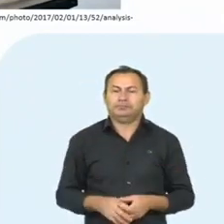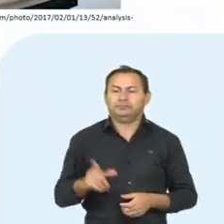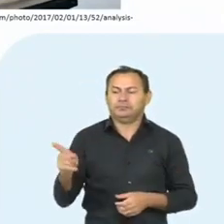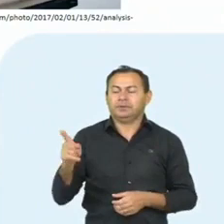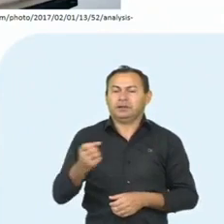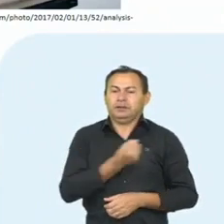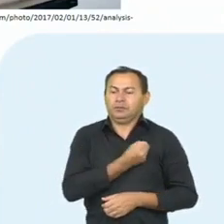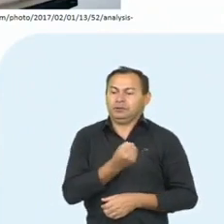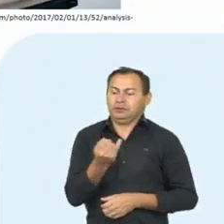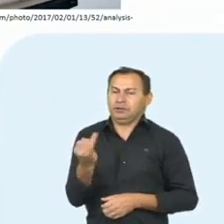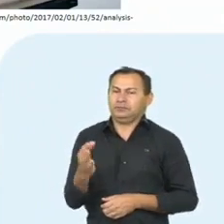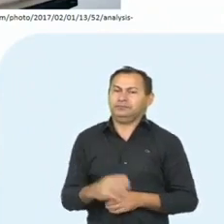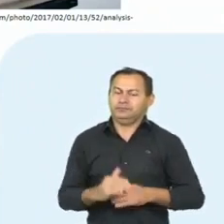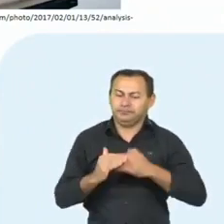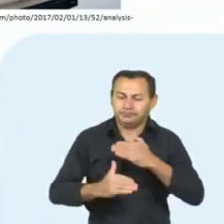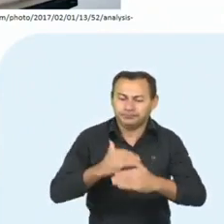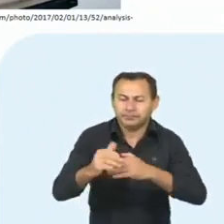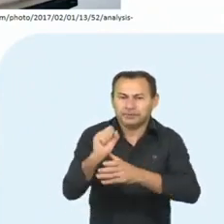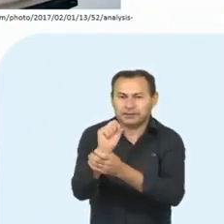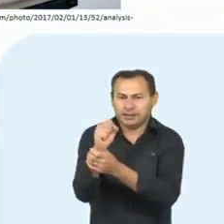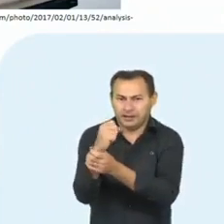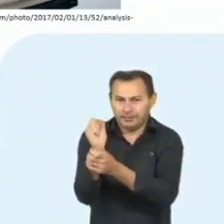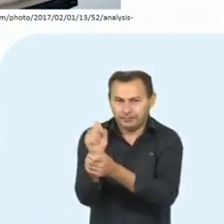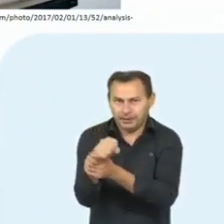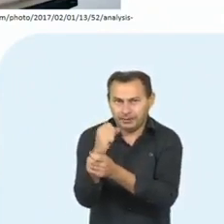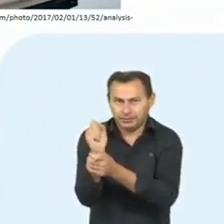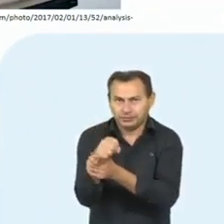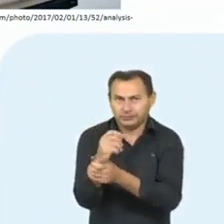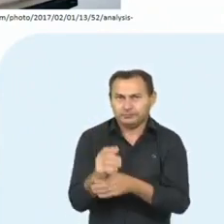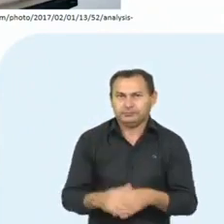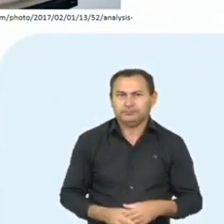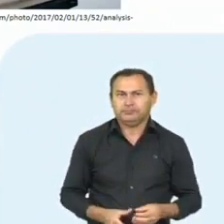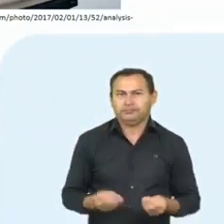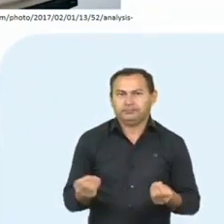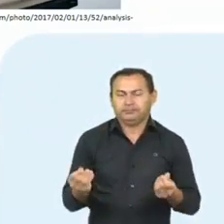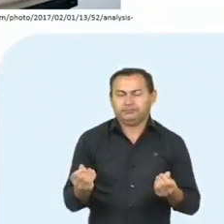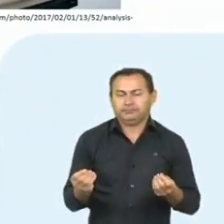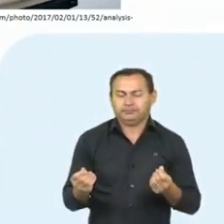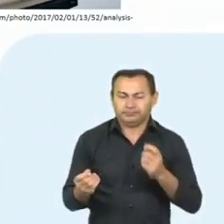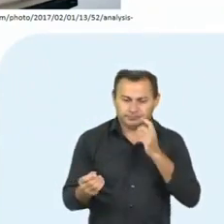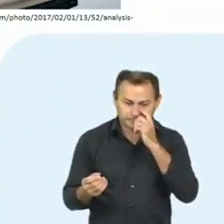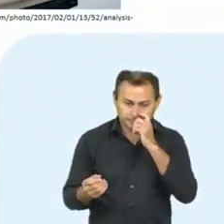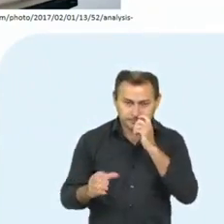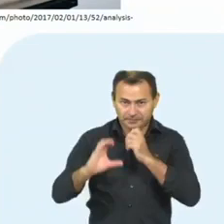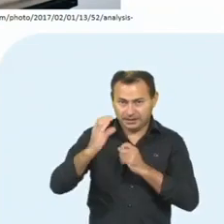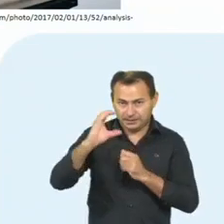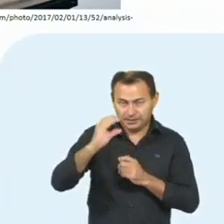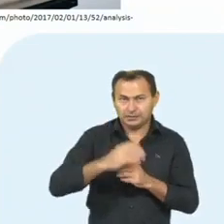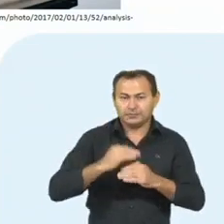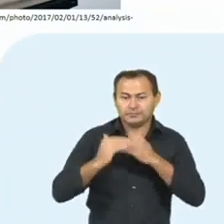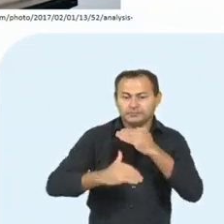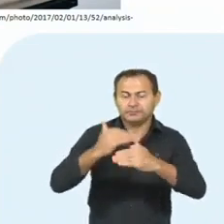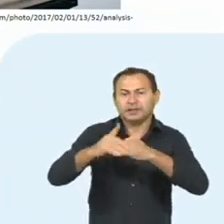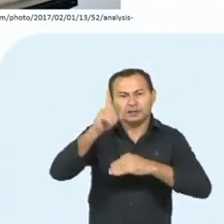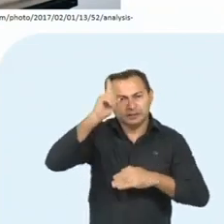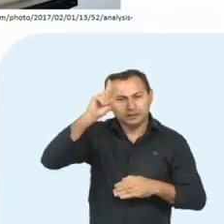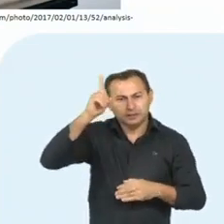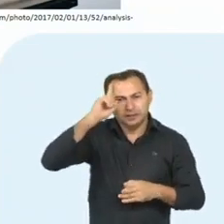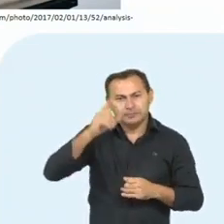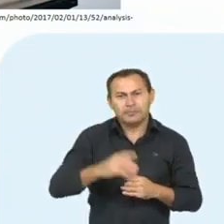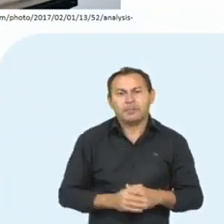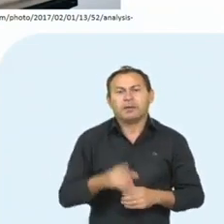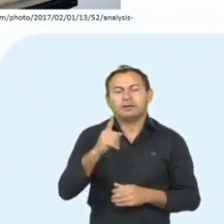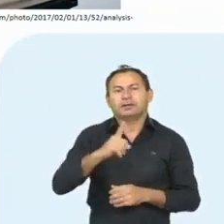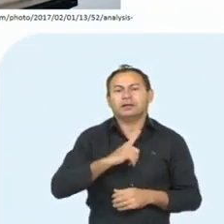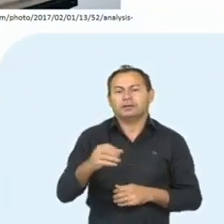número. Progressos terapêuticos, então a ciência ela evolui a cada dia, você